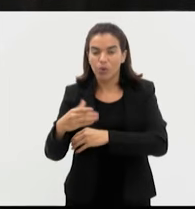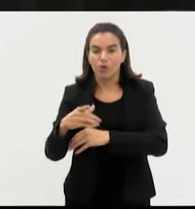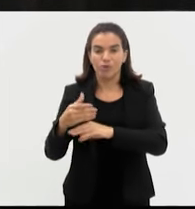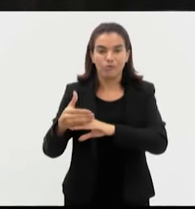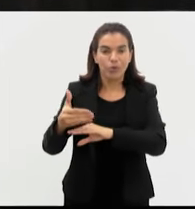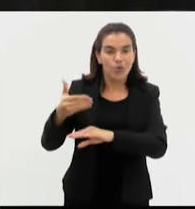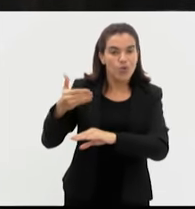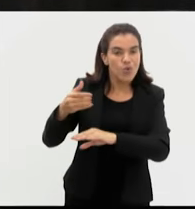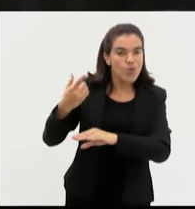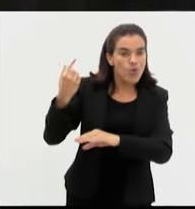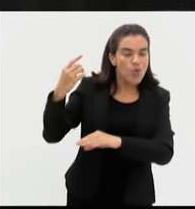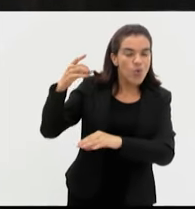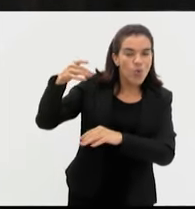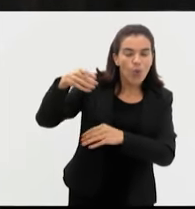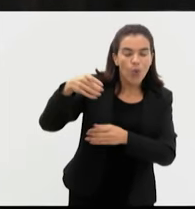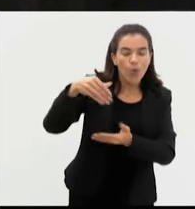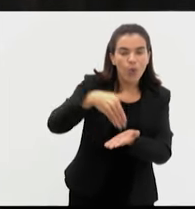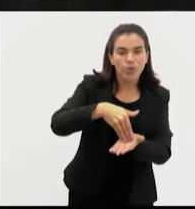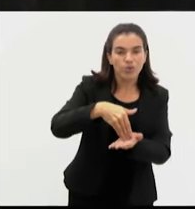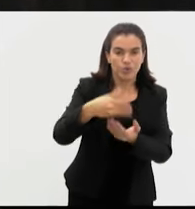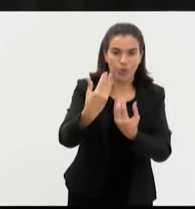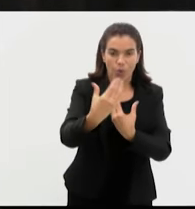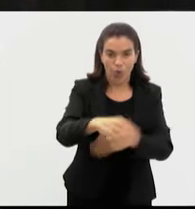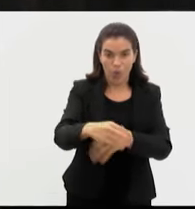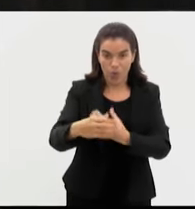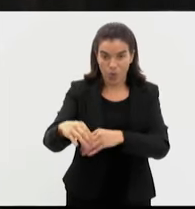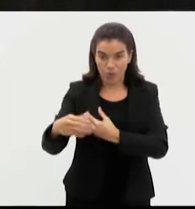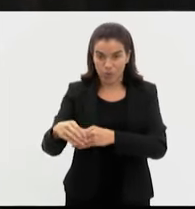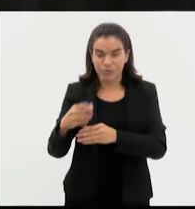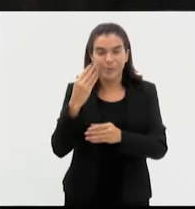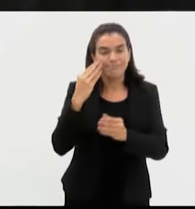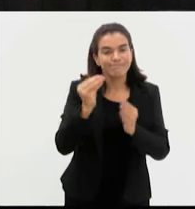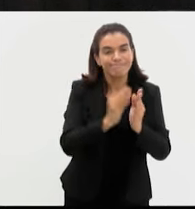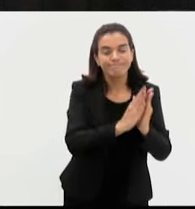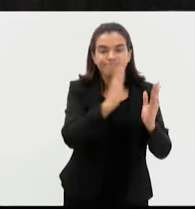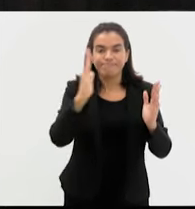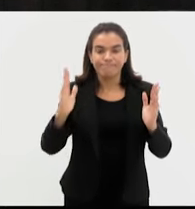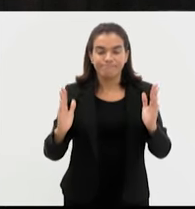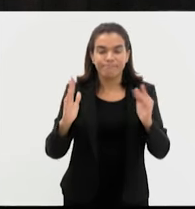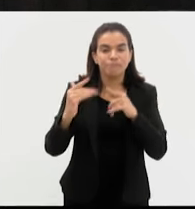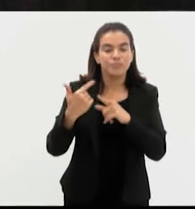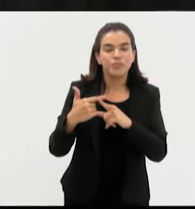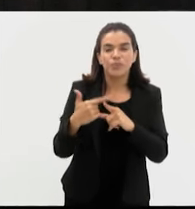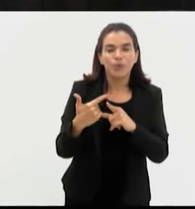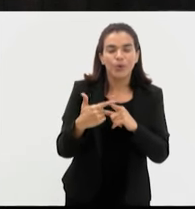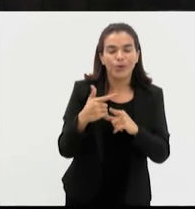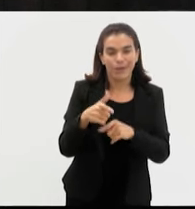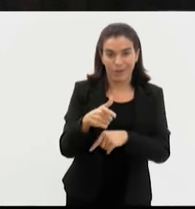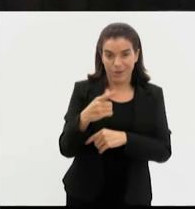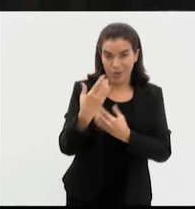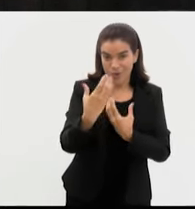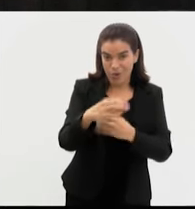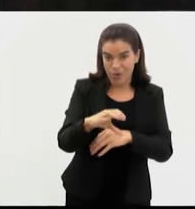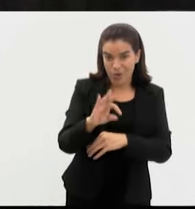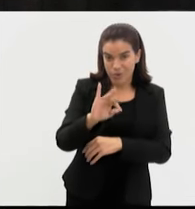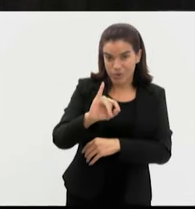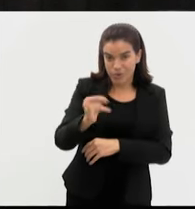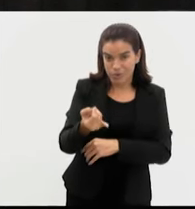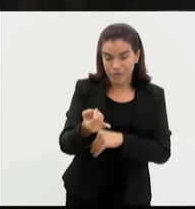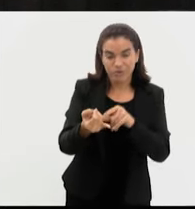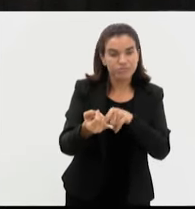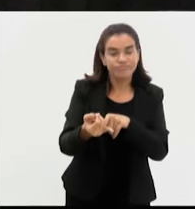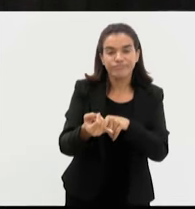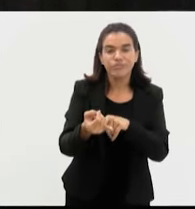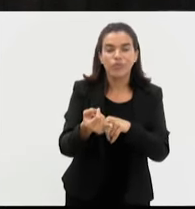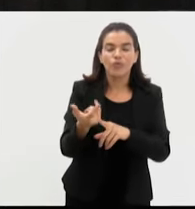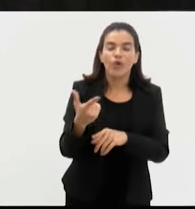certame para que ele fosse prorrogado porque o concurso lá no TJ foi